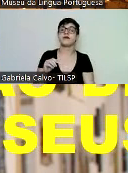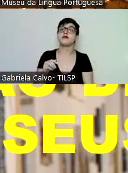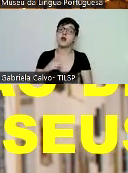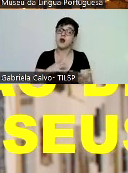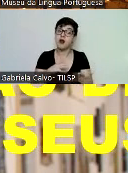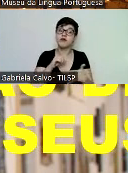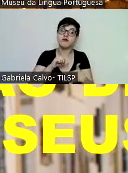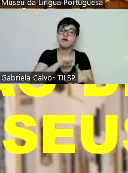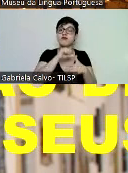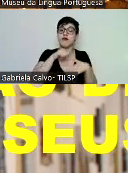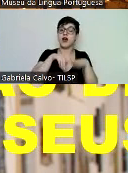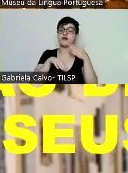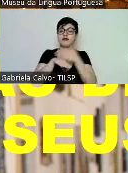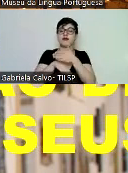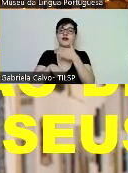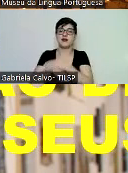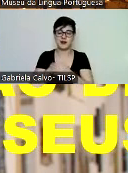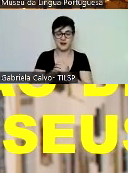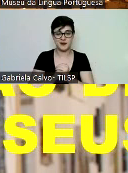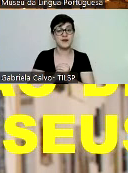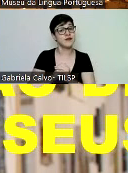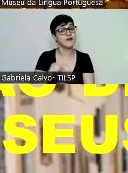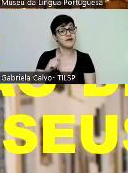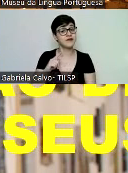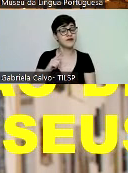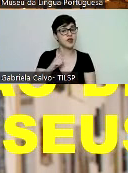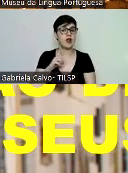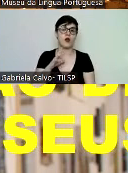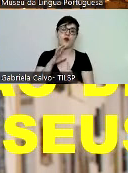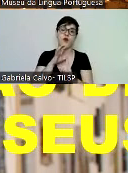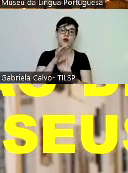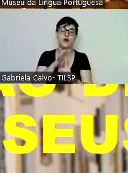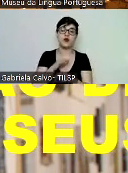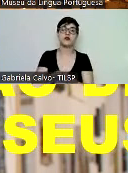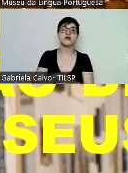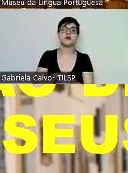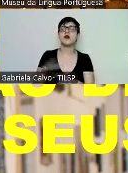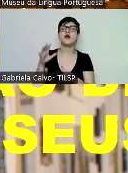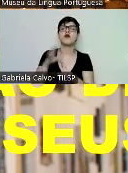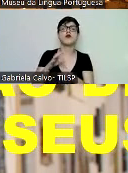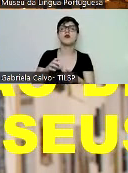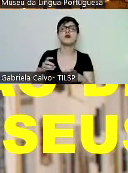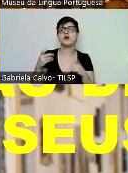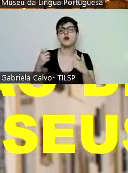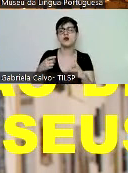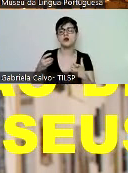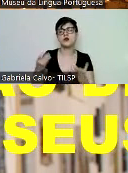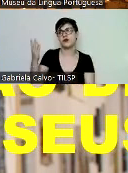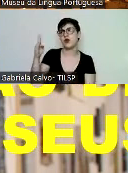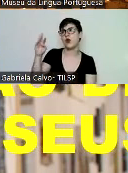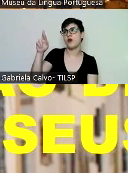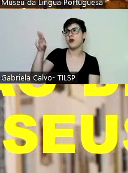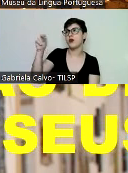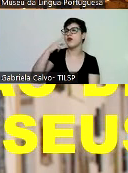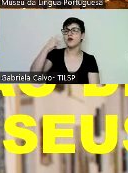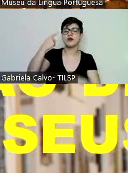latino-americanos e isso teve um grande impacto na definição e na enfim como Bruno trouxe no